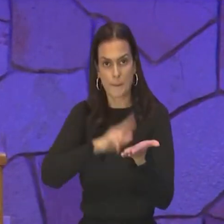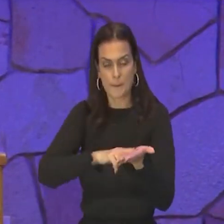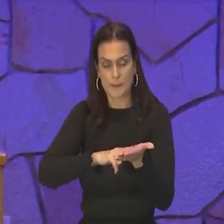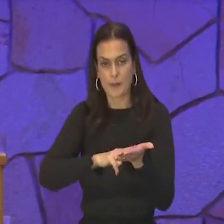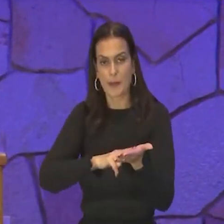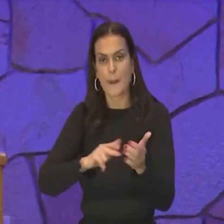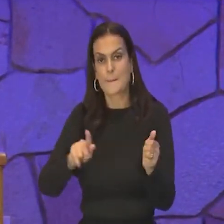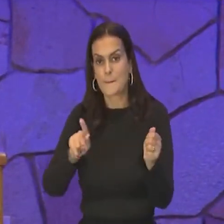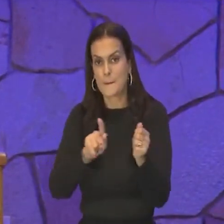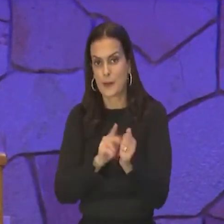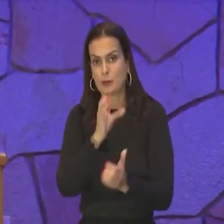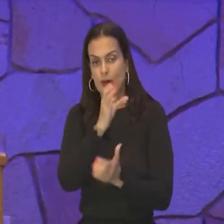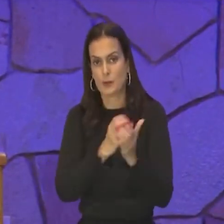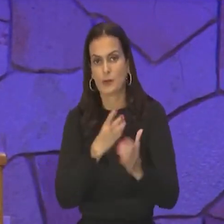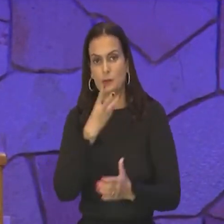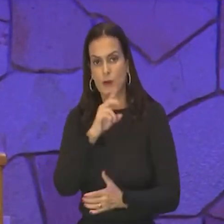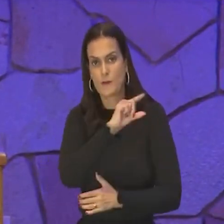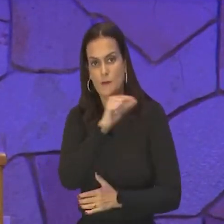verso 18.